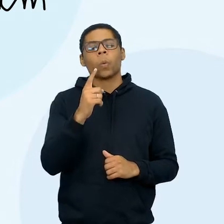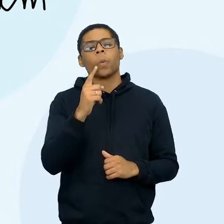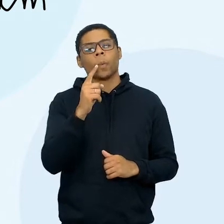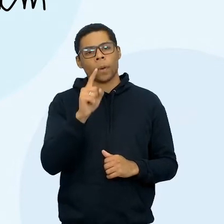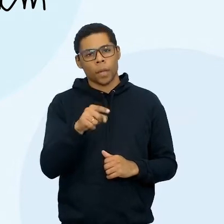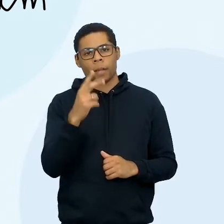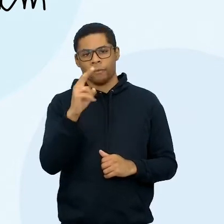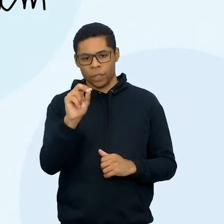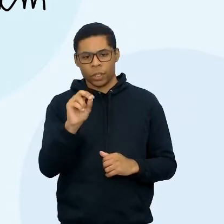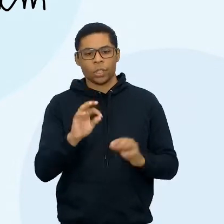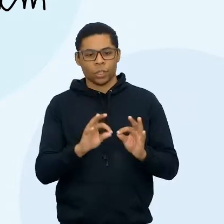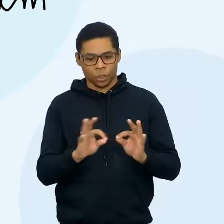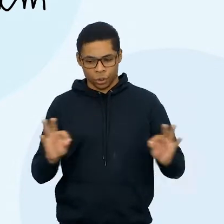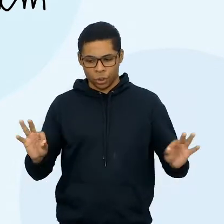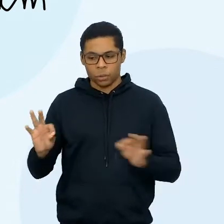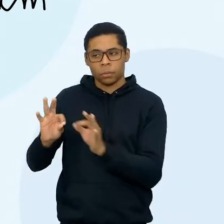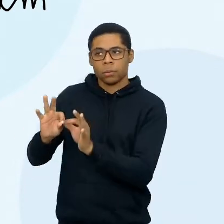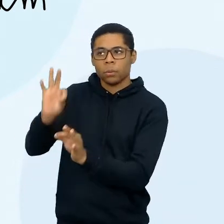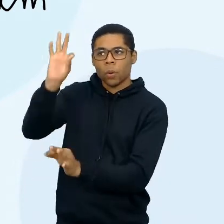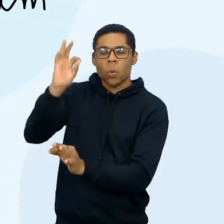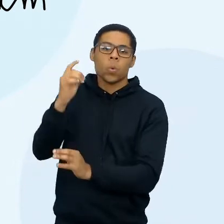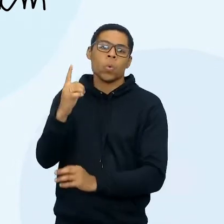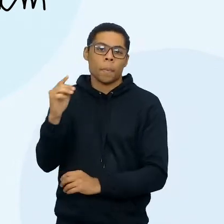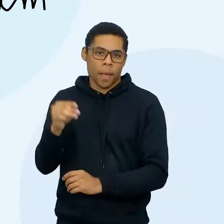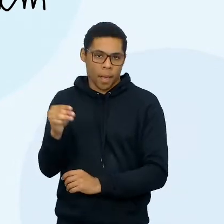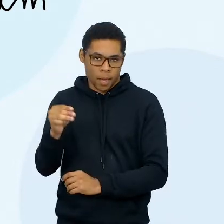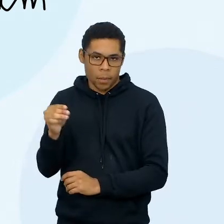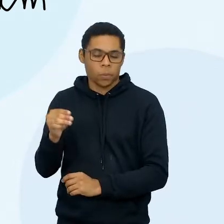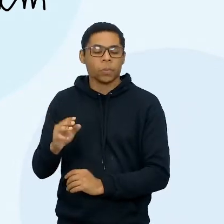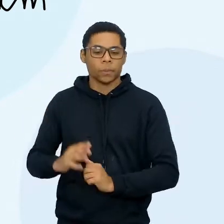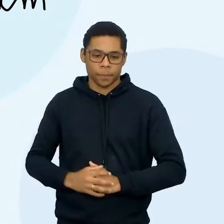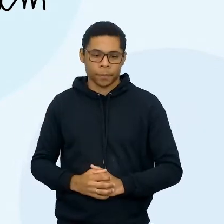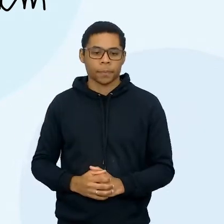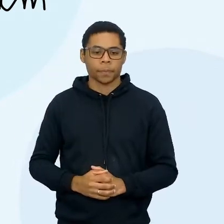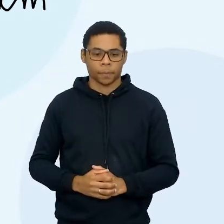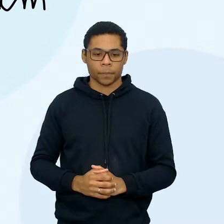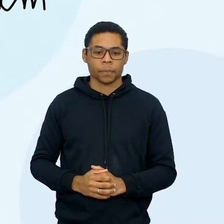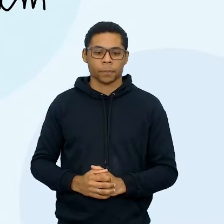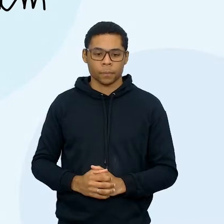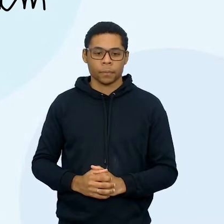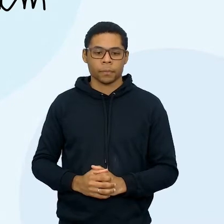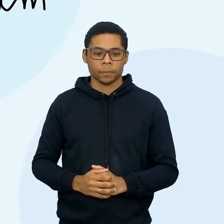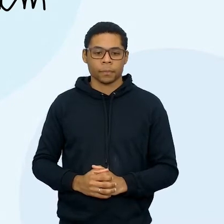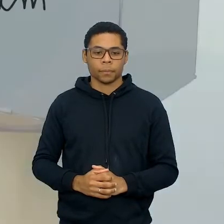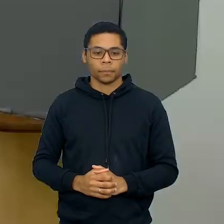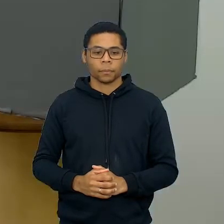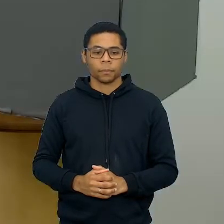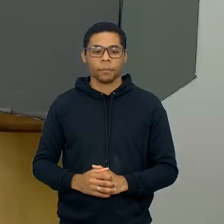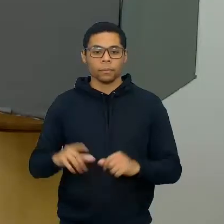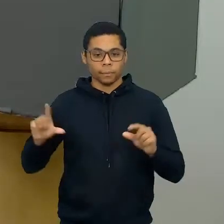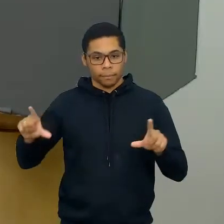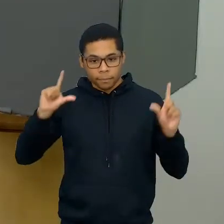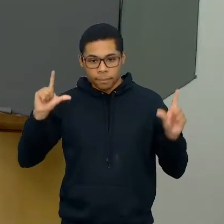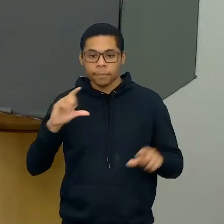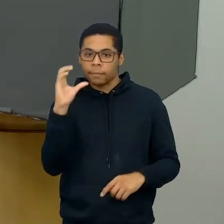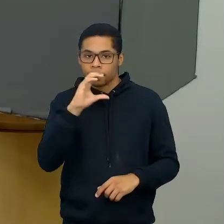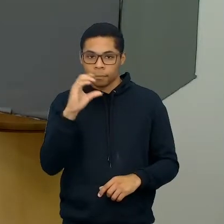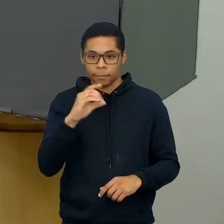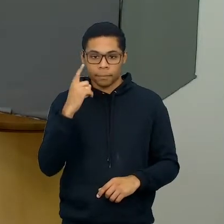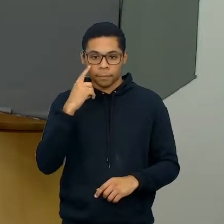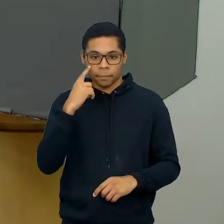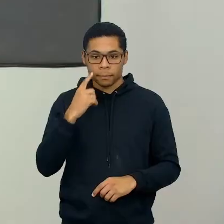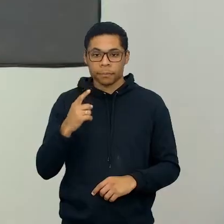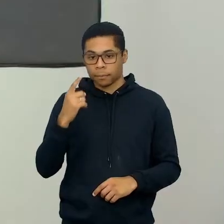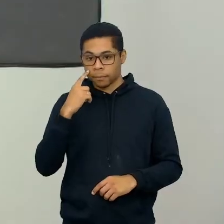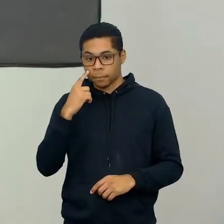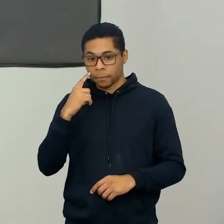escala, que eu vou levar lá na minha caixa para cortar. Pode voltar aqui para mim um minutinho, câmera 1 em